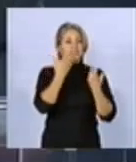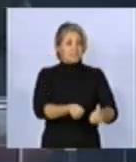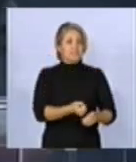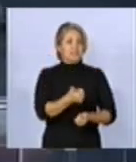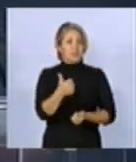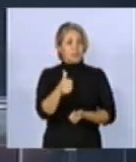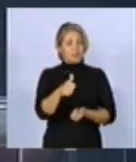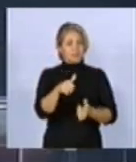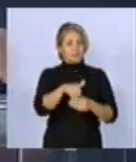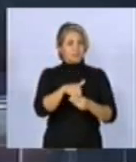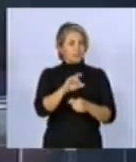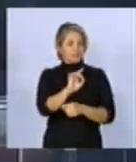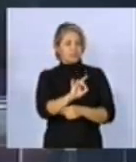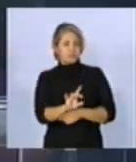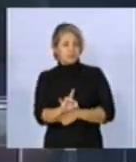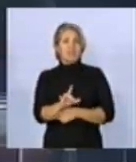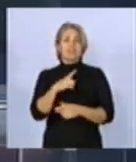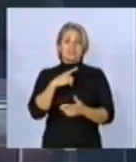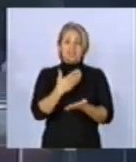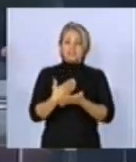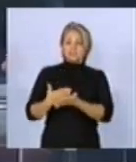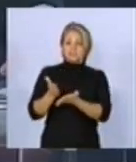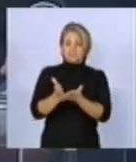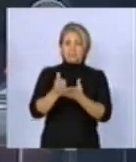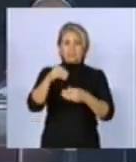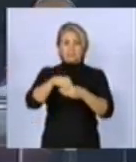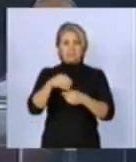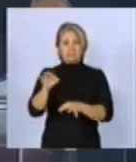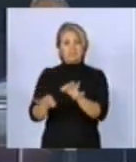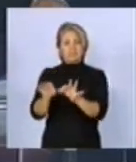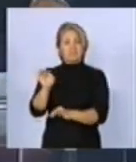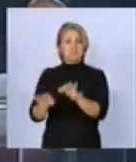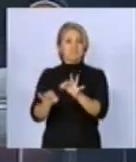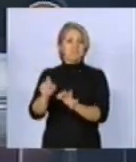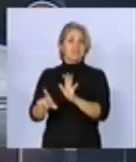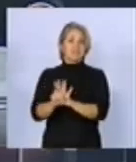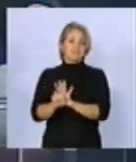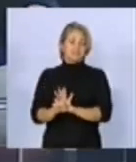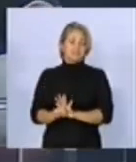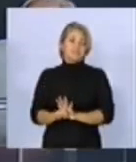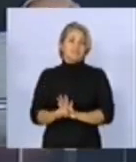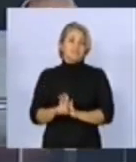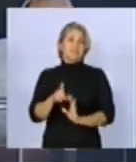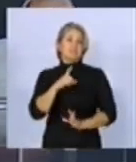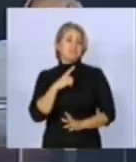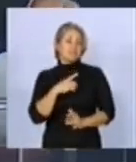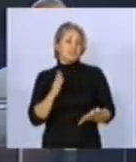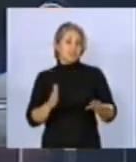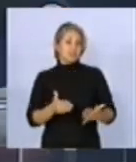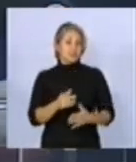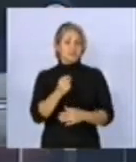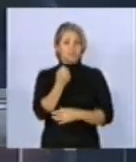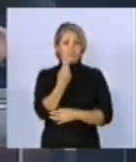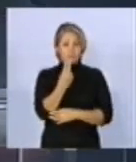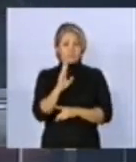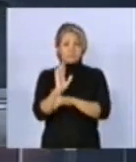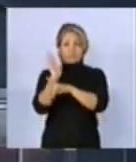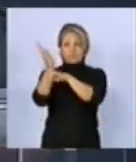há essa divisão no mundo jurídico eu tenho eh dois vídeos para